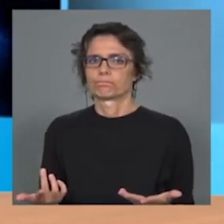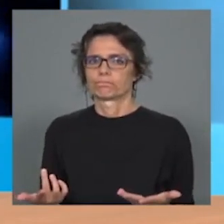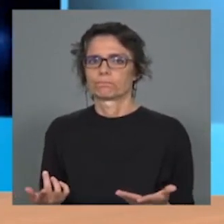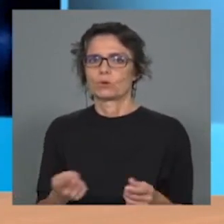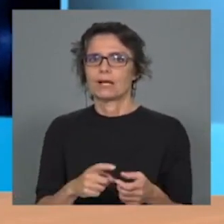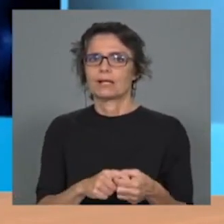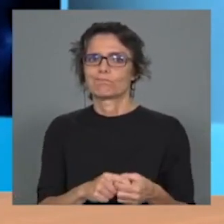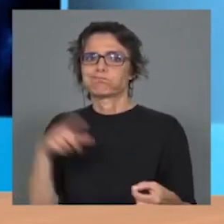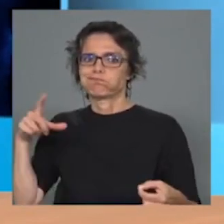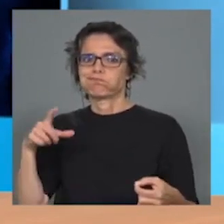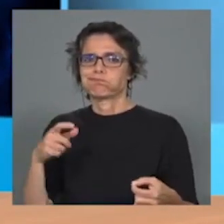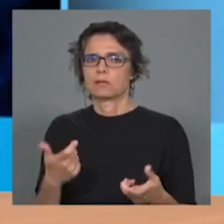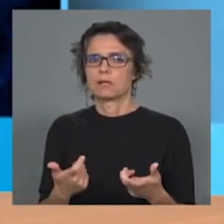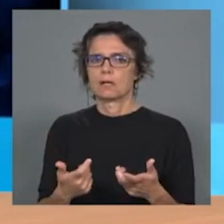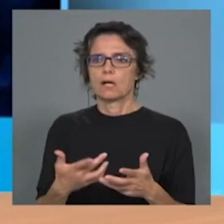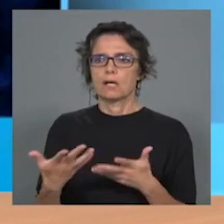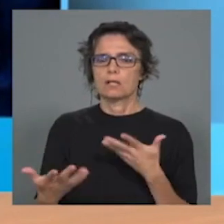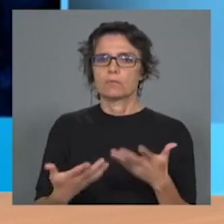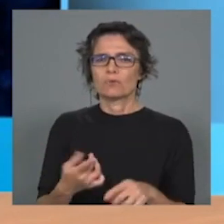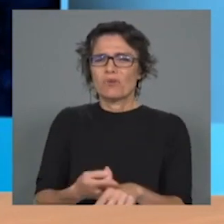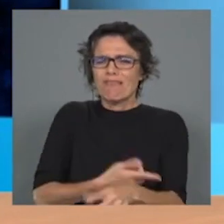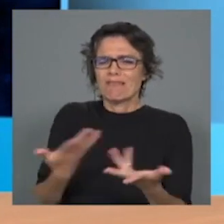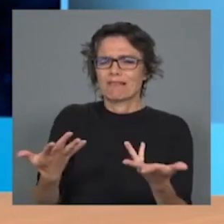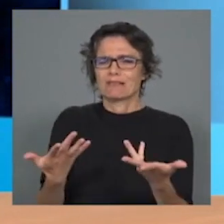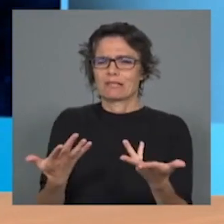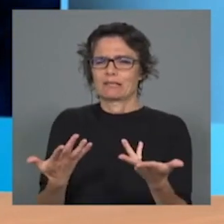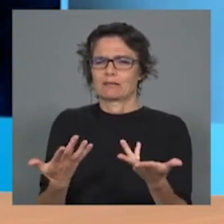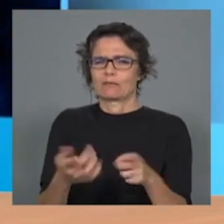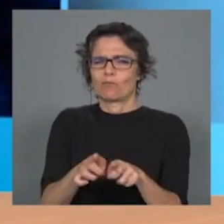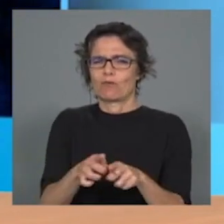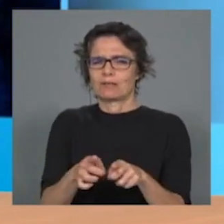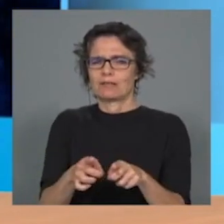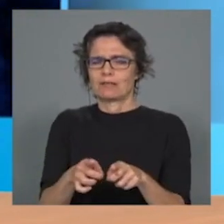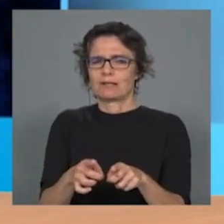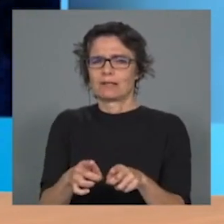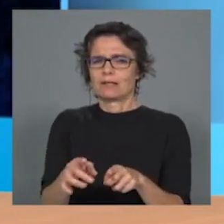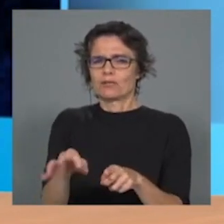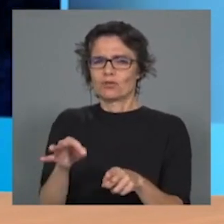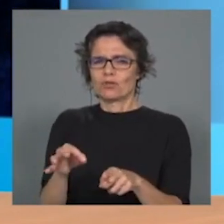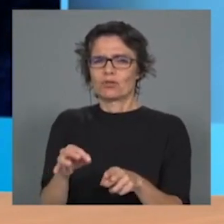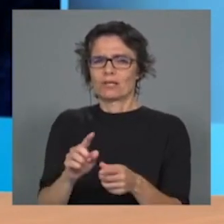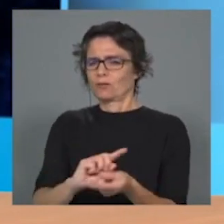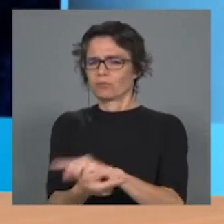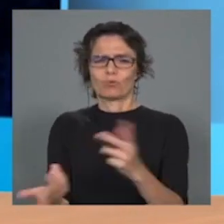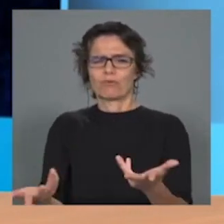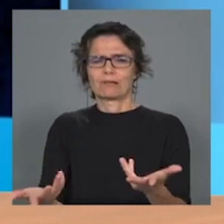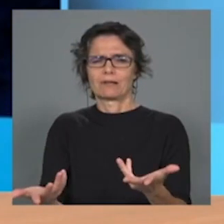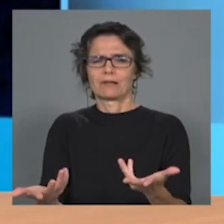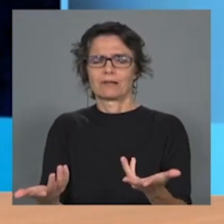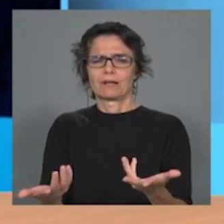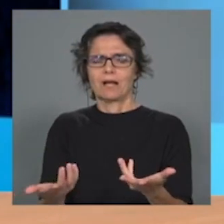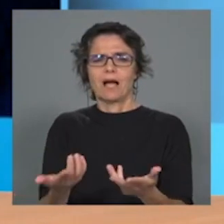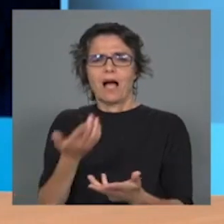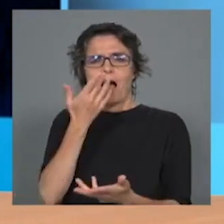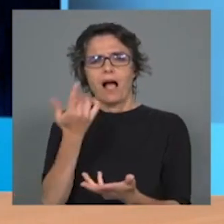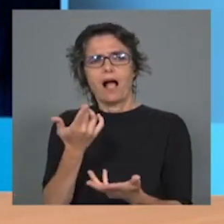Extremismos xenófobos, extremismos que no fundo, é apresentar um ideário como